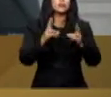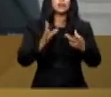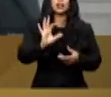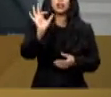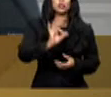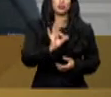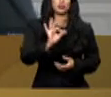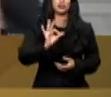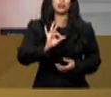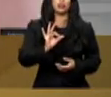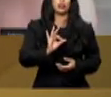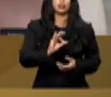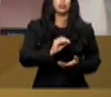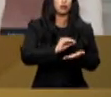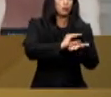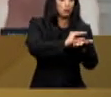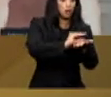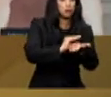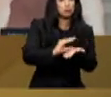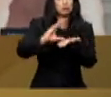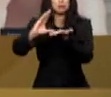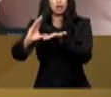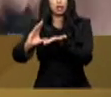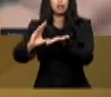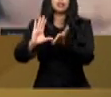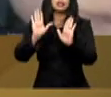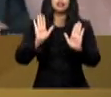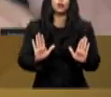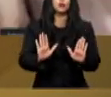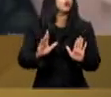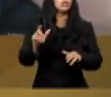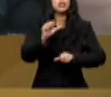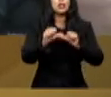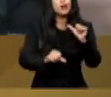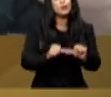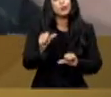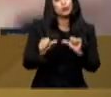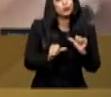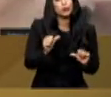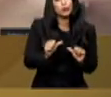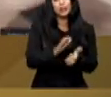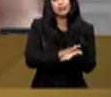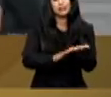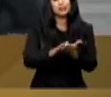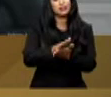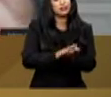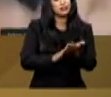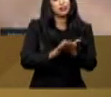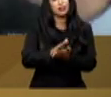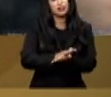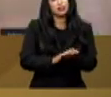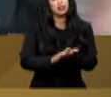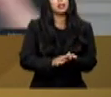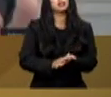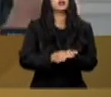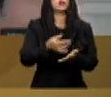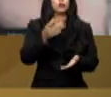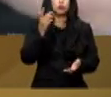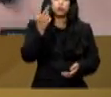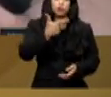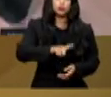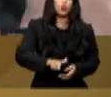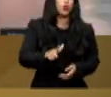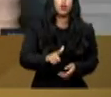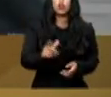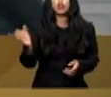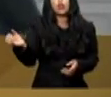fez com a Emenda 87? Em nada se alterou a hipótese de incidência, em nada se alterou a necessidade de criação de novos